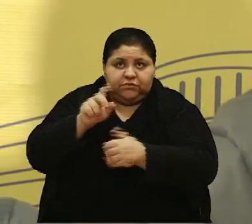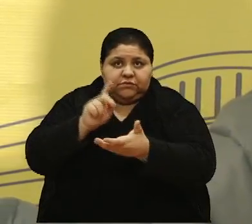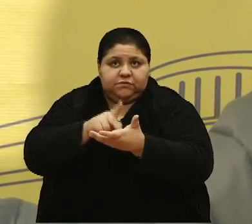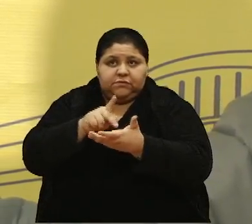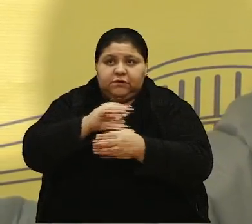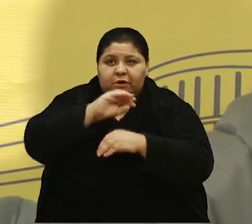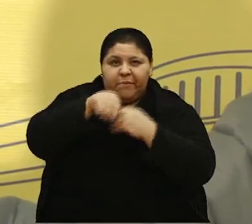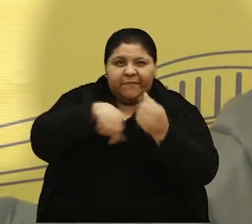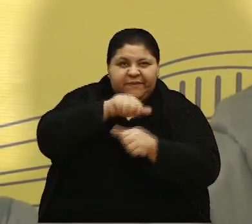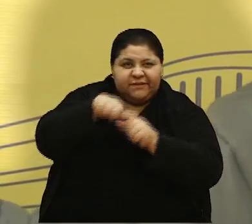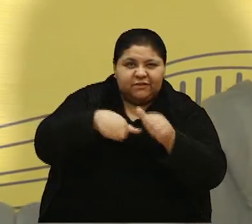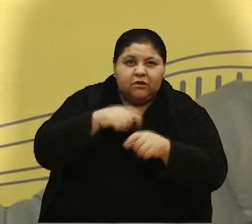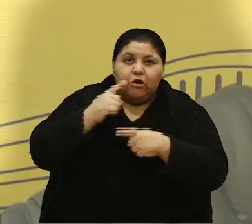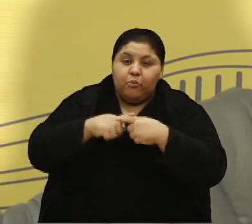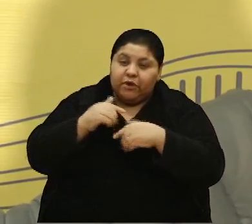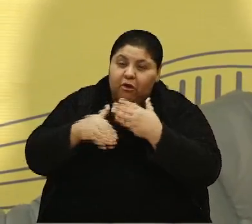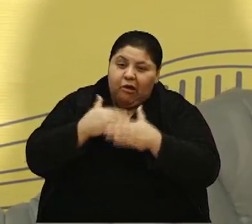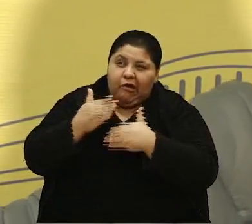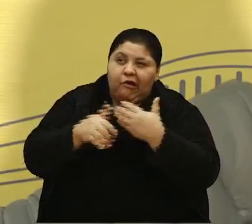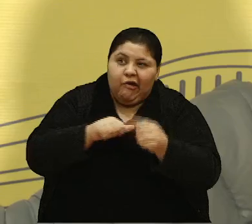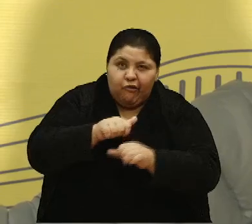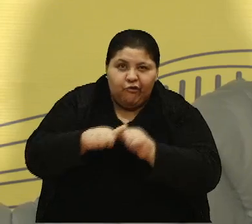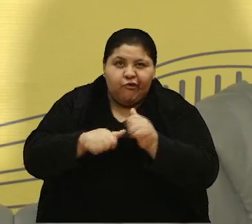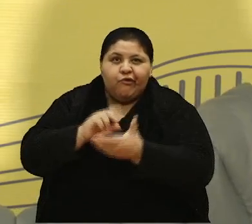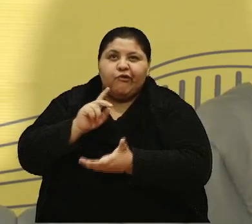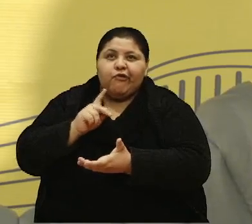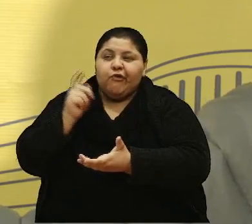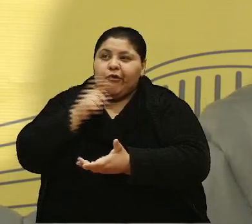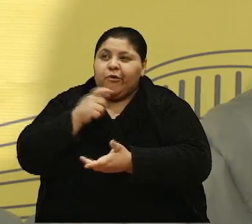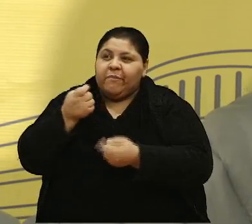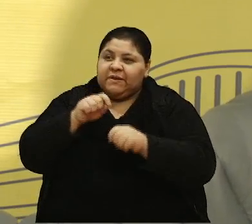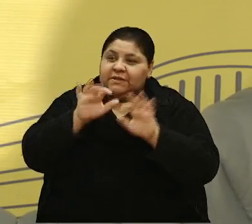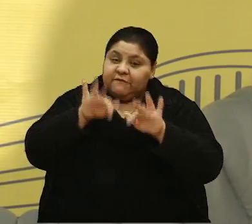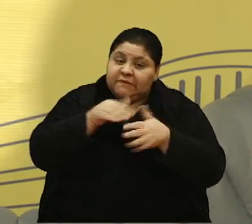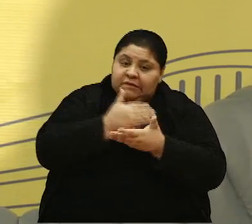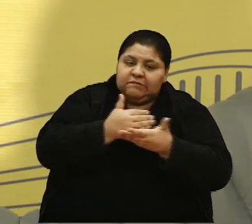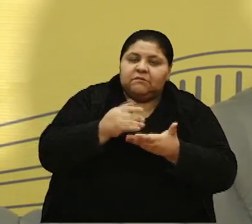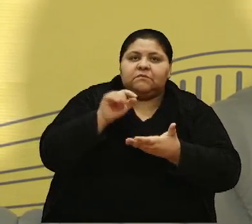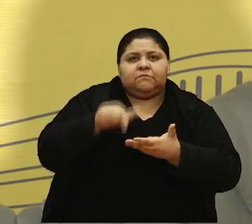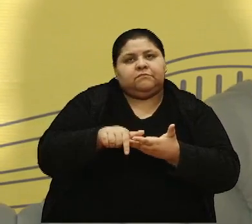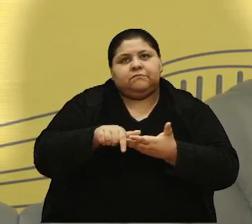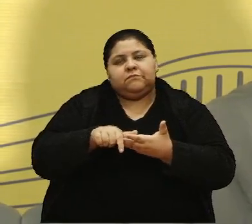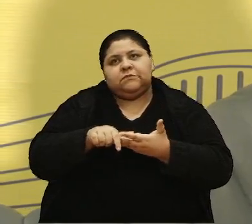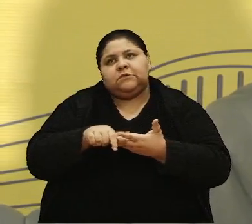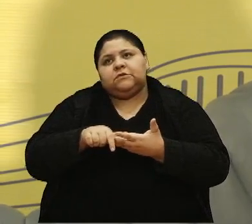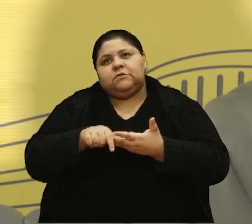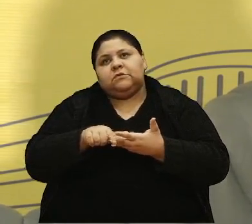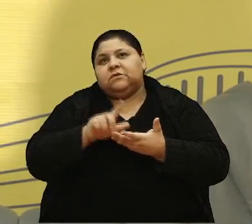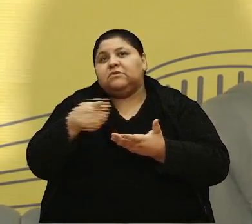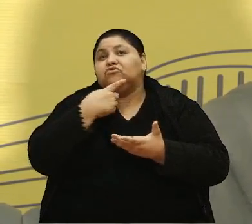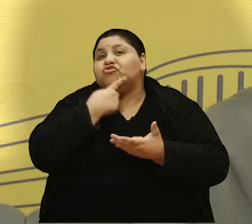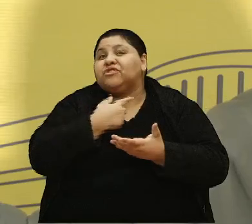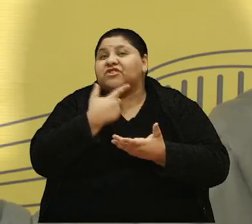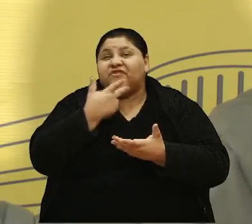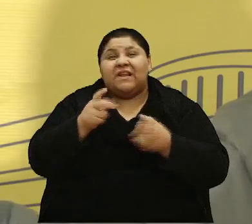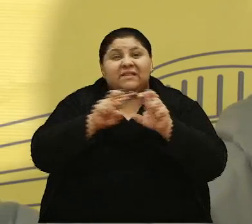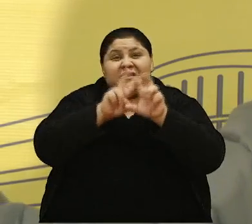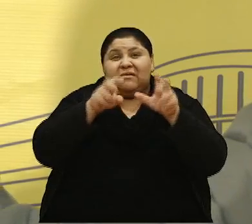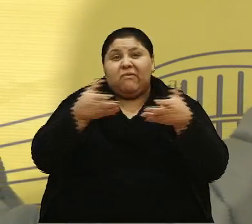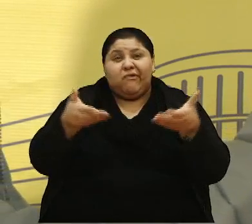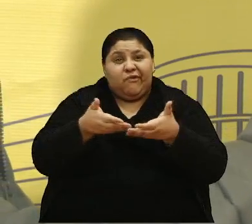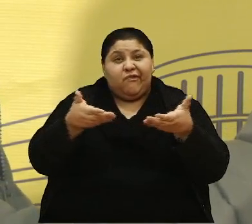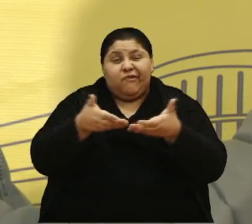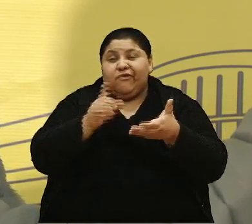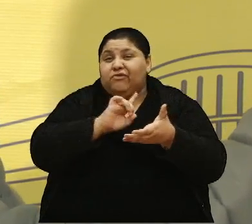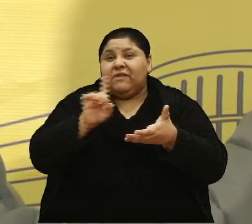vai se consolidando. Então a gente precisa combater isso na origem e aqui de fato está. Eu não gostaria nem de ter entrado nesse tema hoje, né? Confesso que eu nem estava no